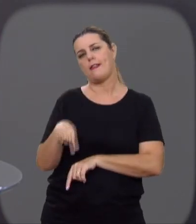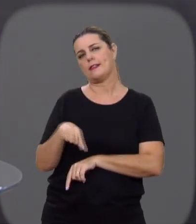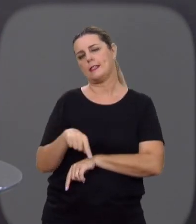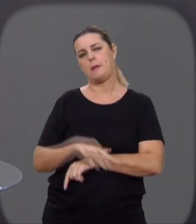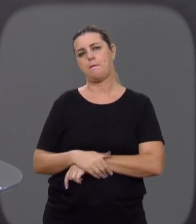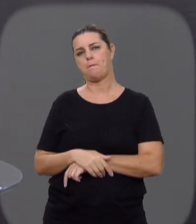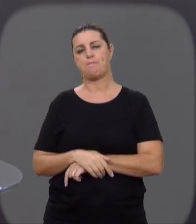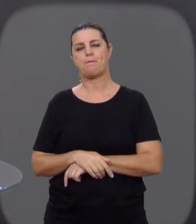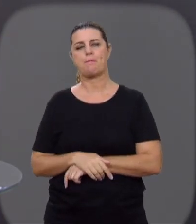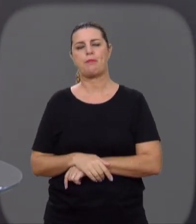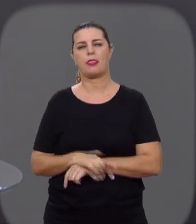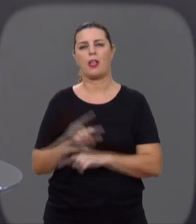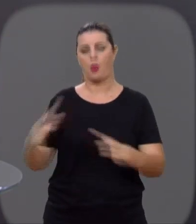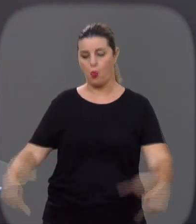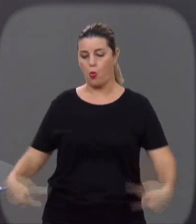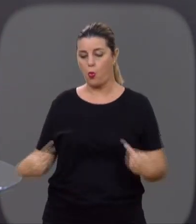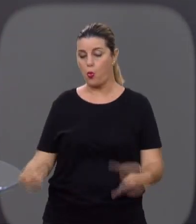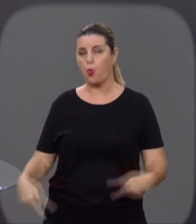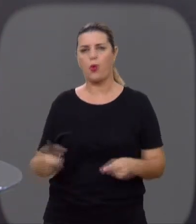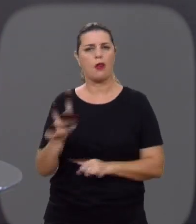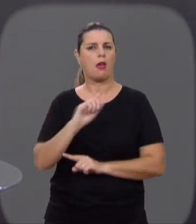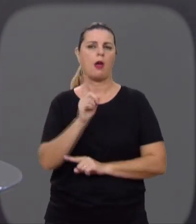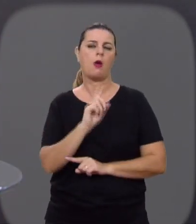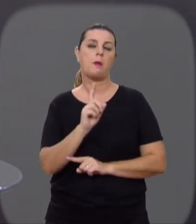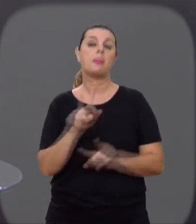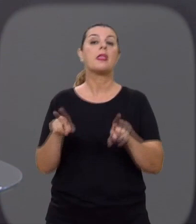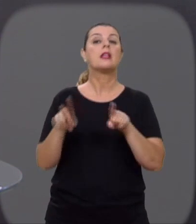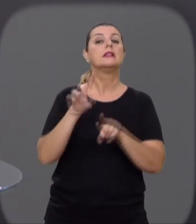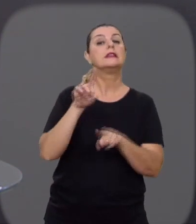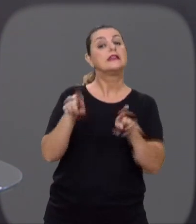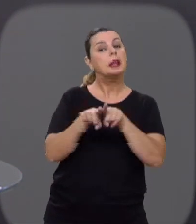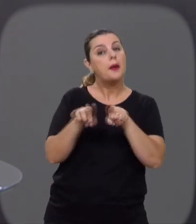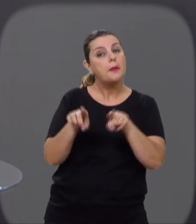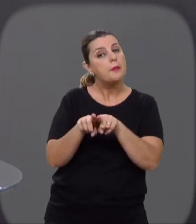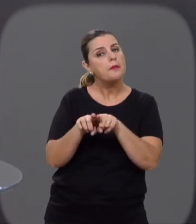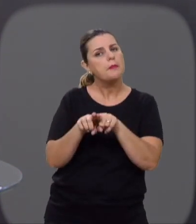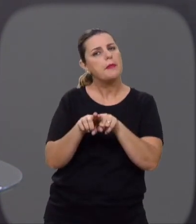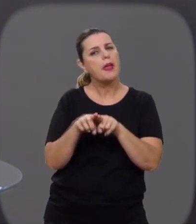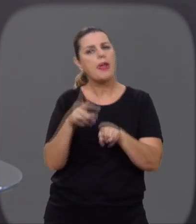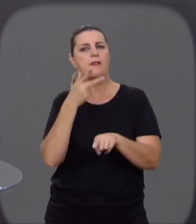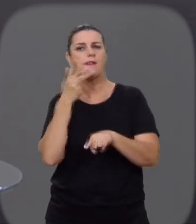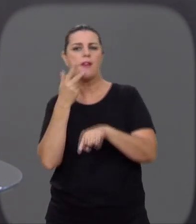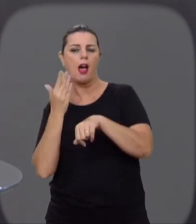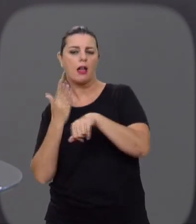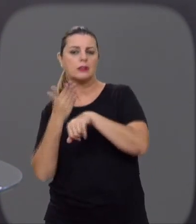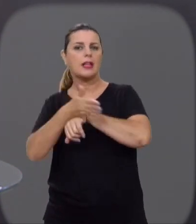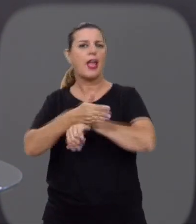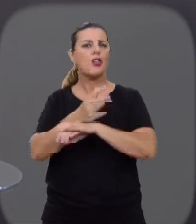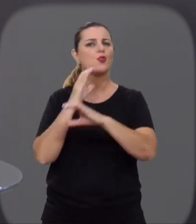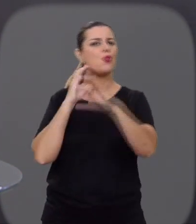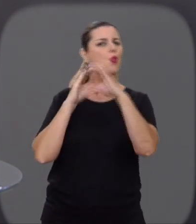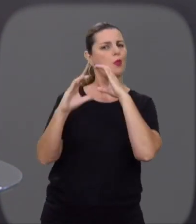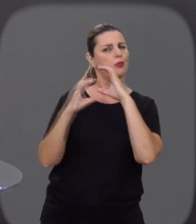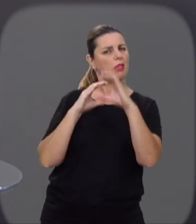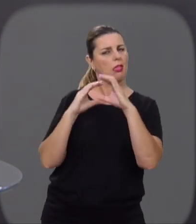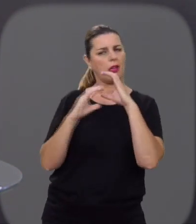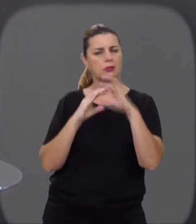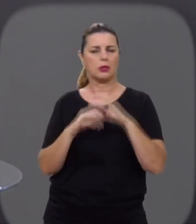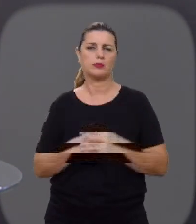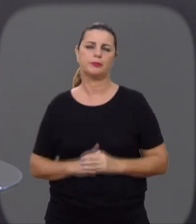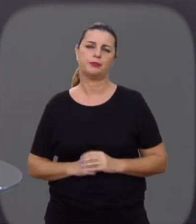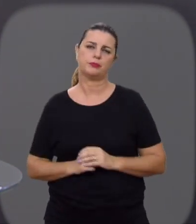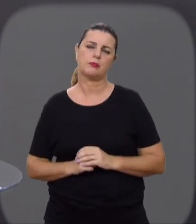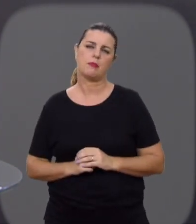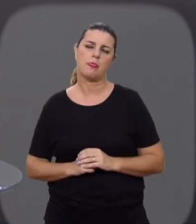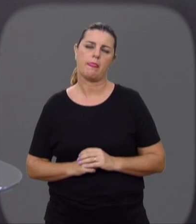somente dessas questões de locomoção, mas também ao acesso à comunicação,